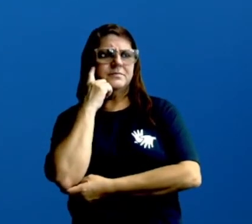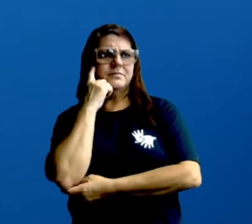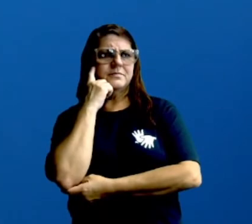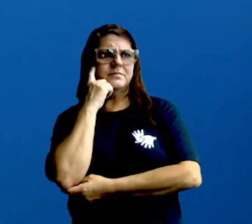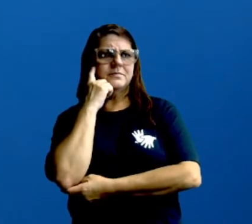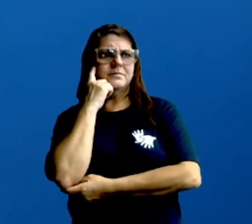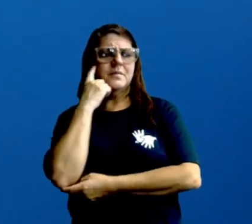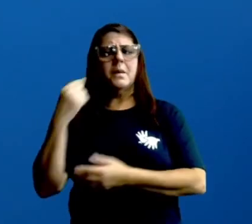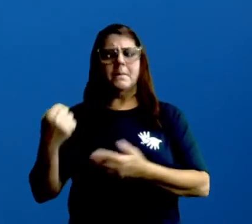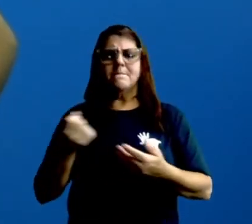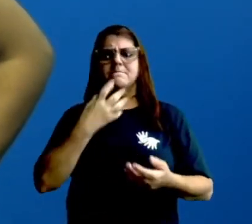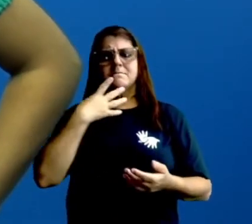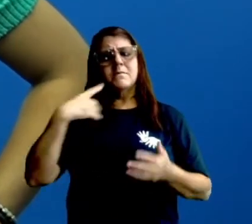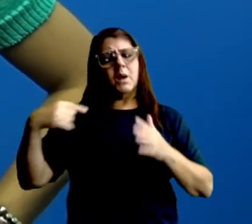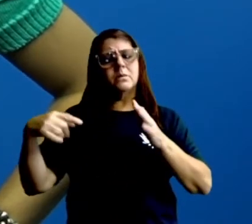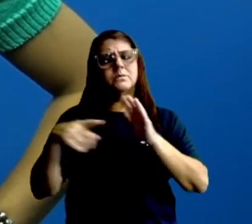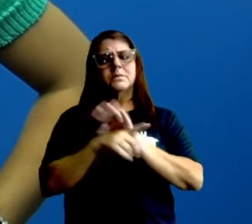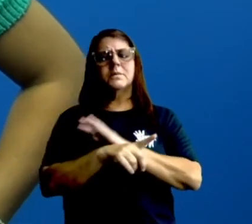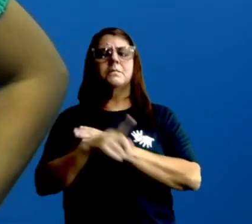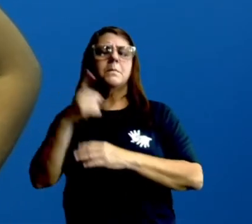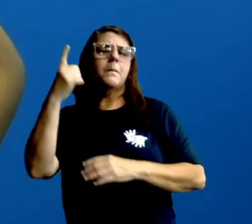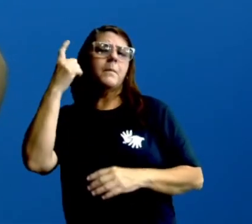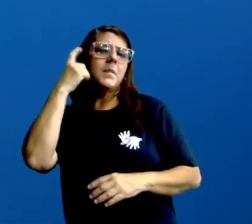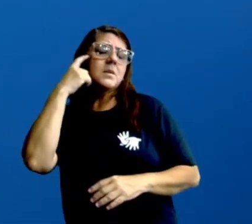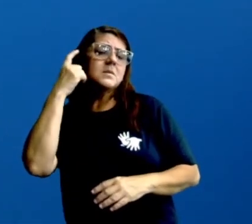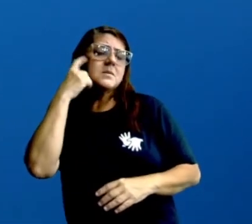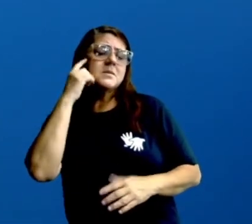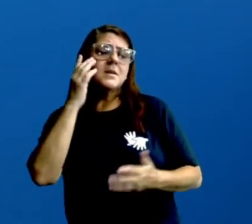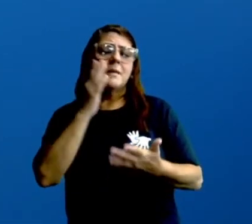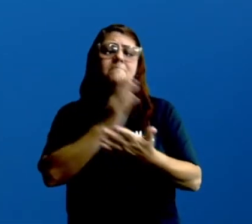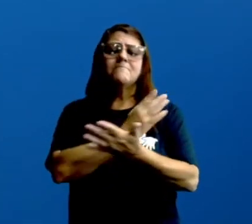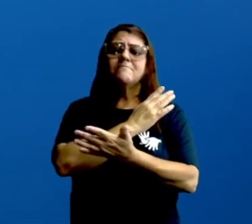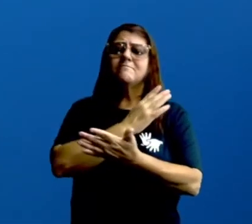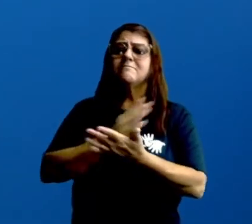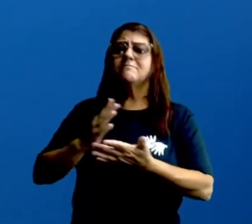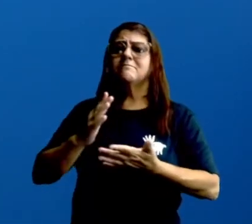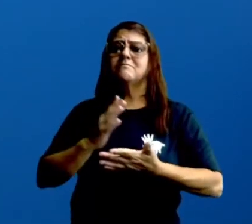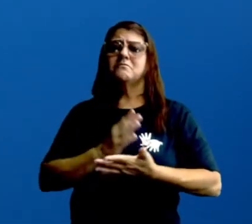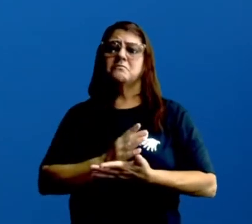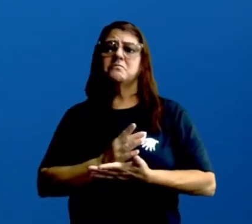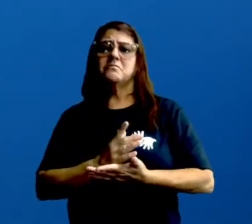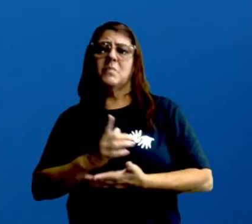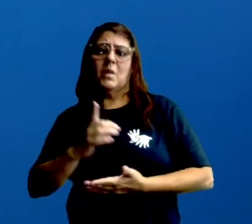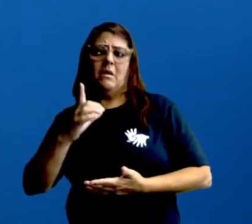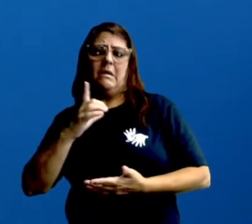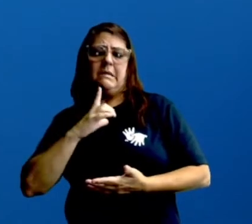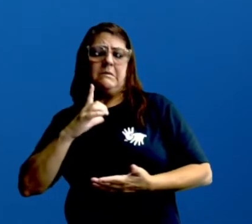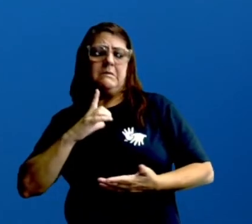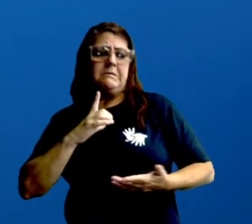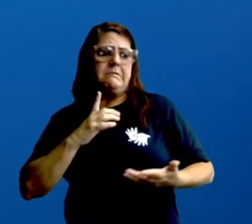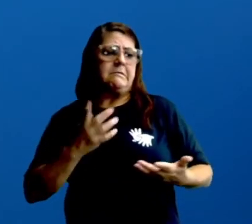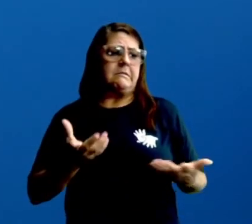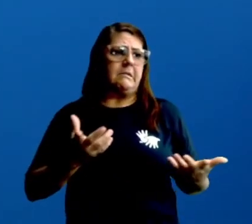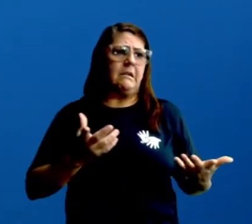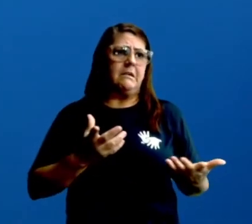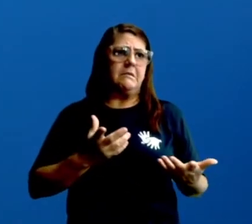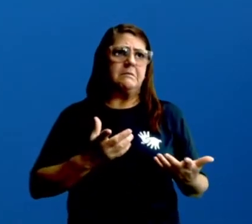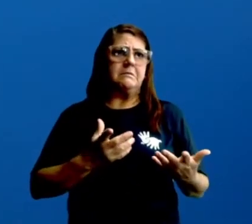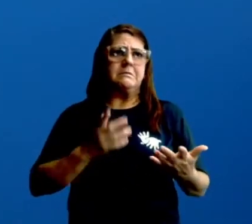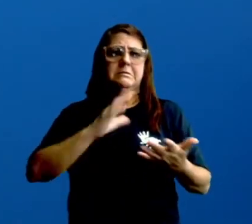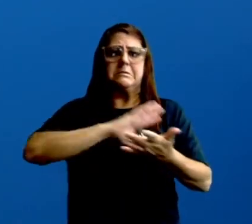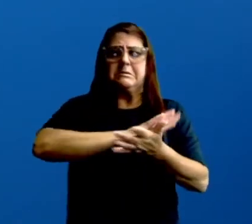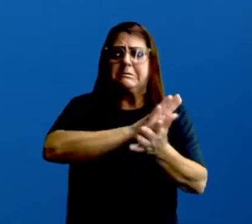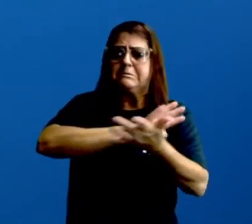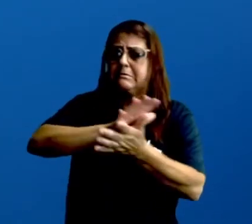e-book pergunta vamos pensar em alguns casos e vem destruindo a nossa Flora